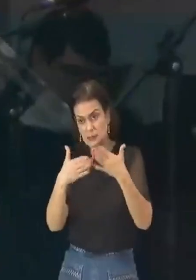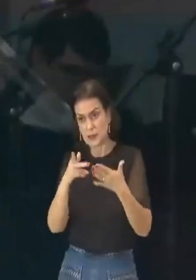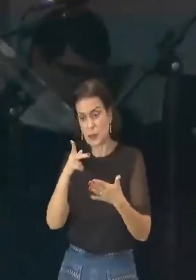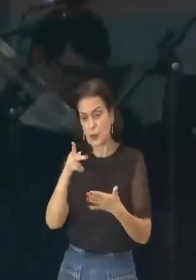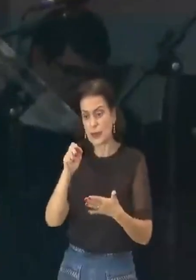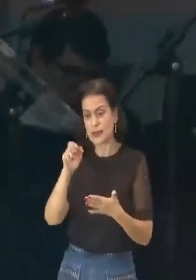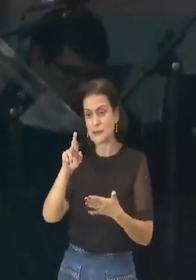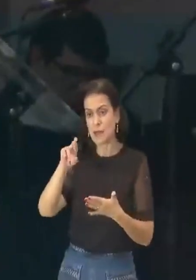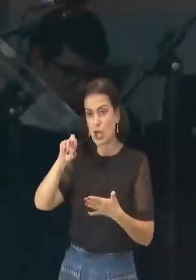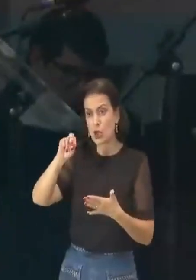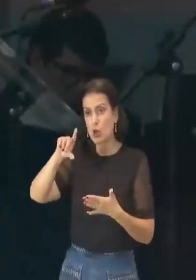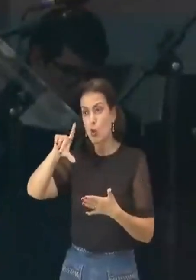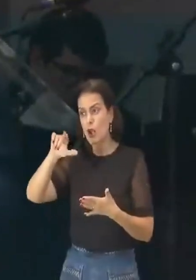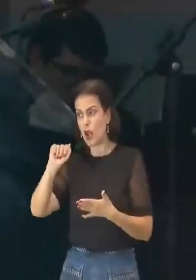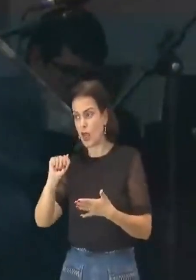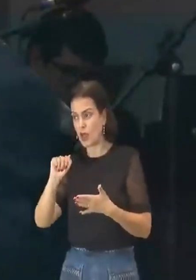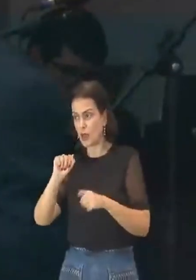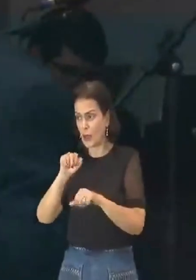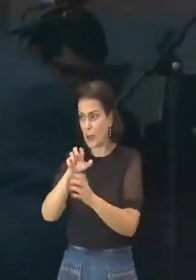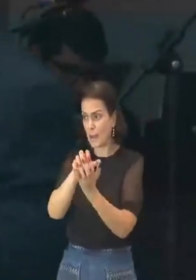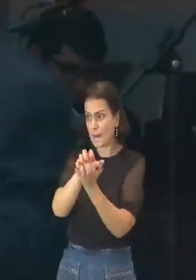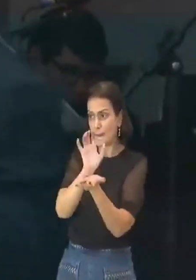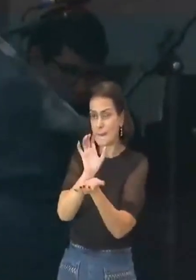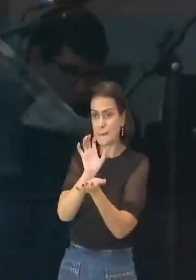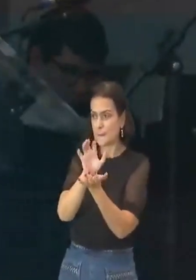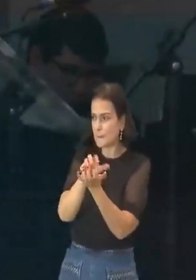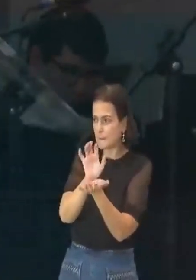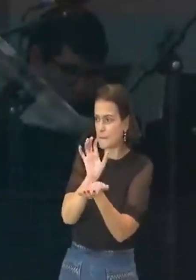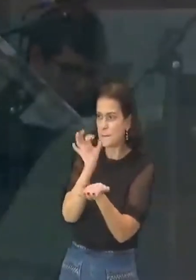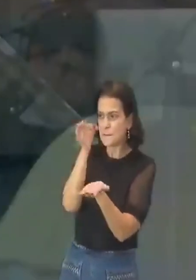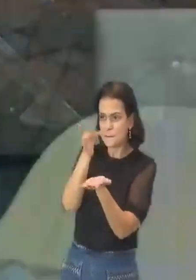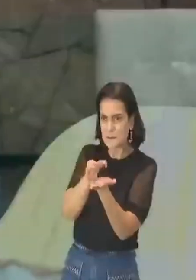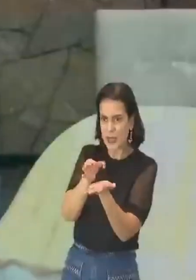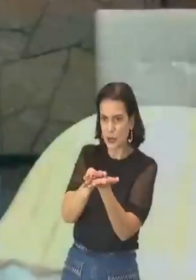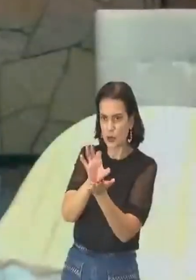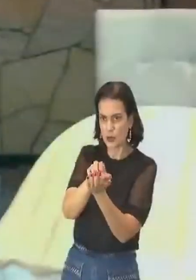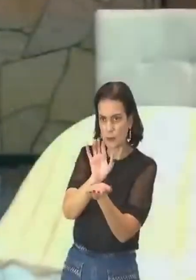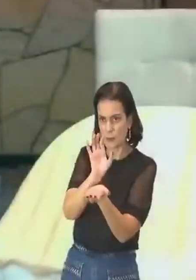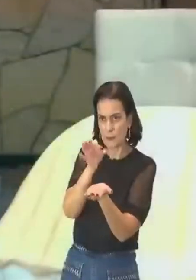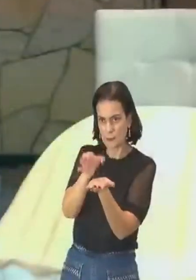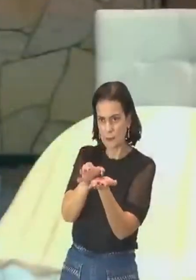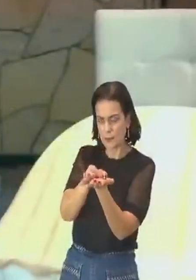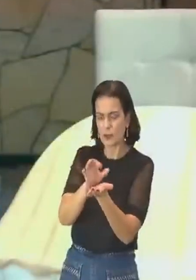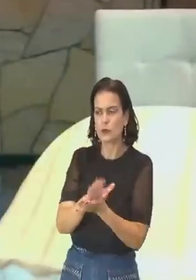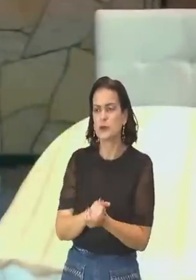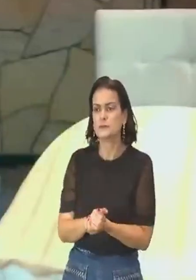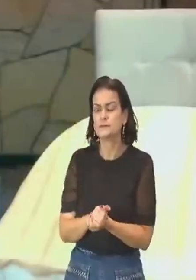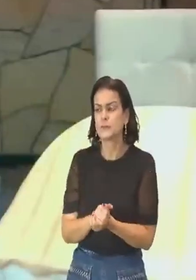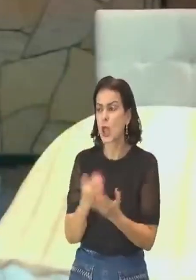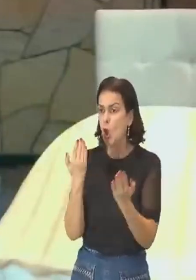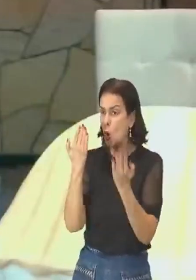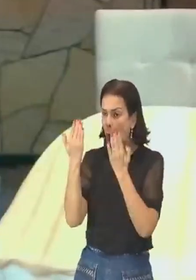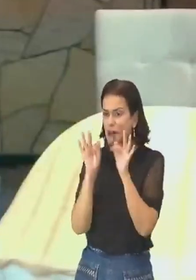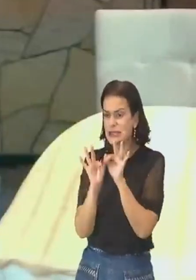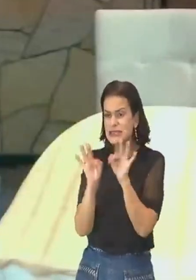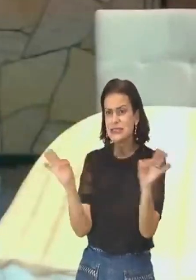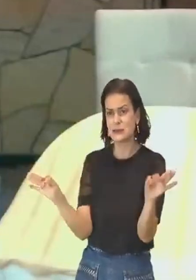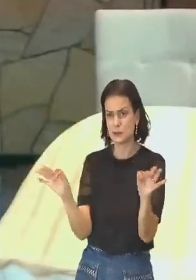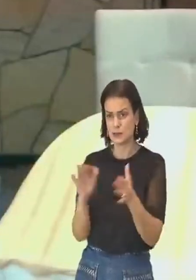pérola. O que Jesus queria dizer com este texto? Ele estava fazendo uma comparação muito